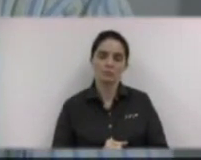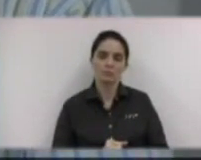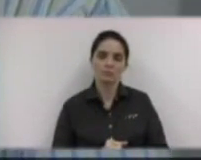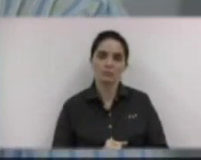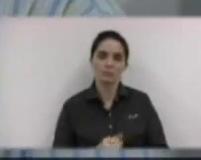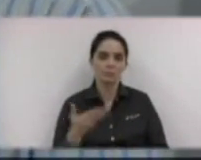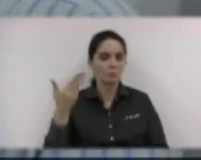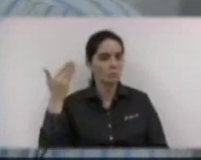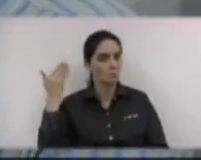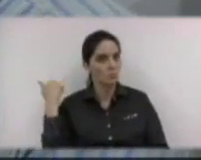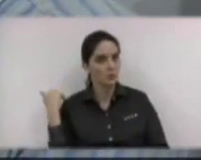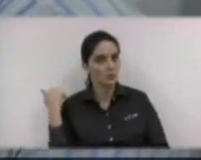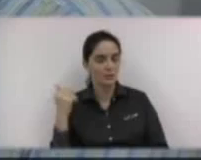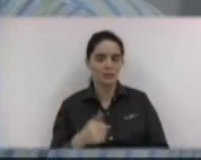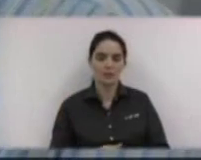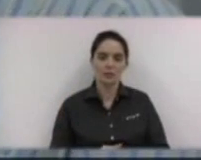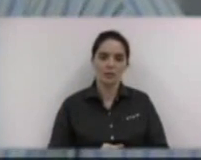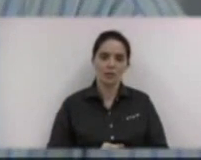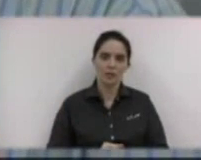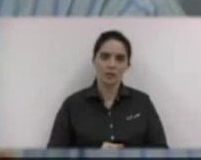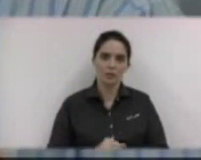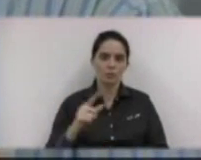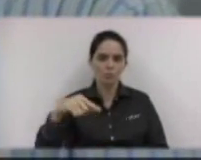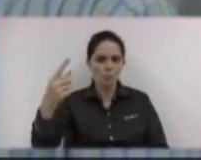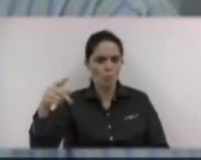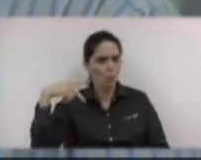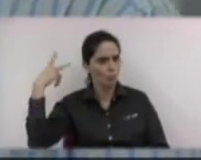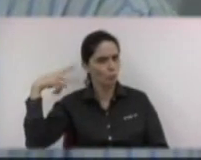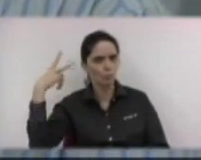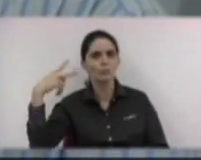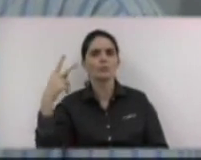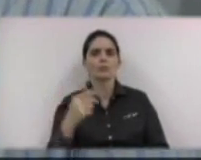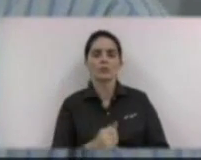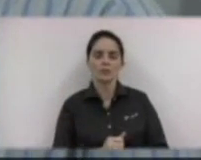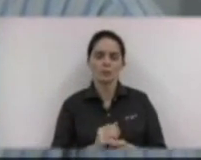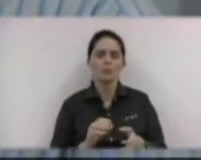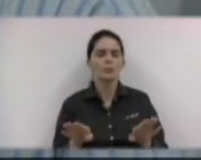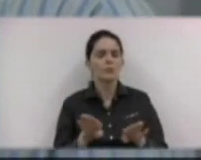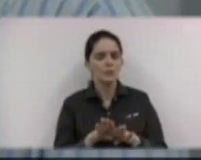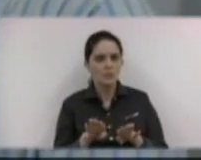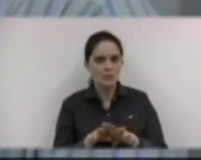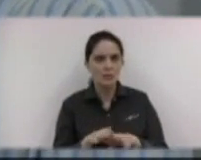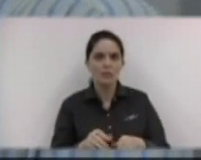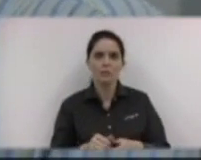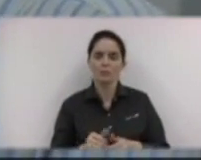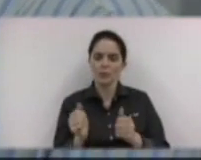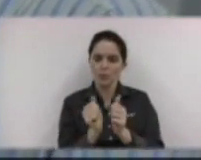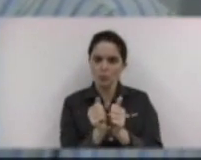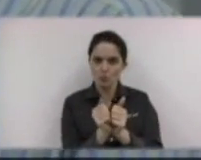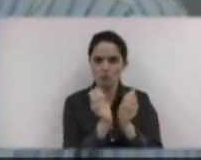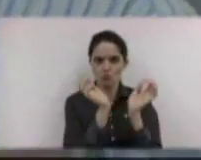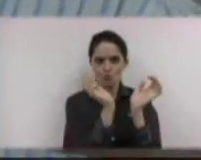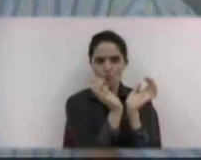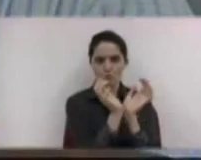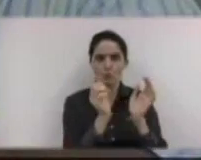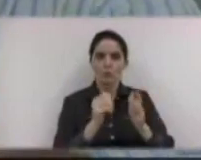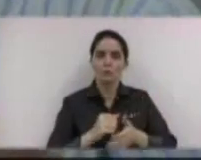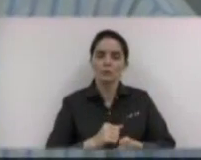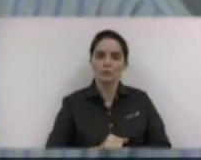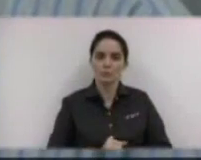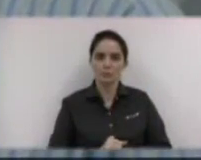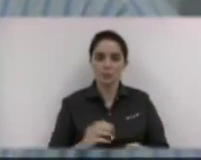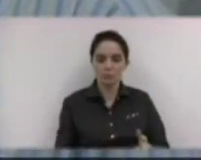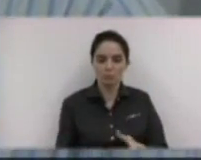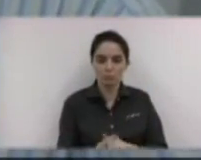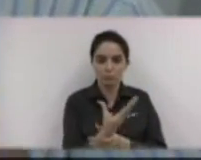o vereador Cerqueira, o vereador Luizinha, a vereadora doutora Mayra, também participaram efetivamente dessa comissão que surgiu a